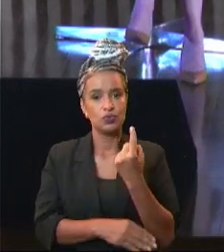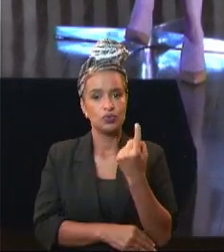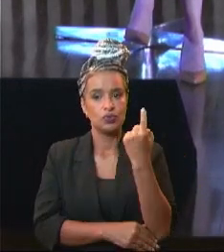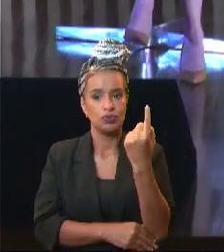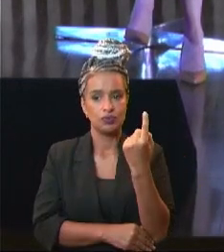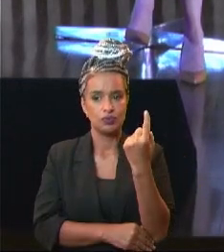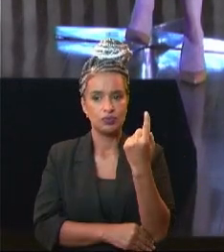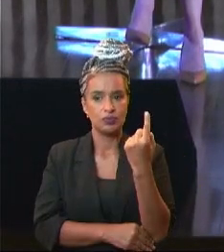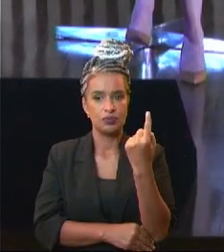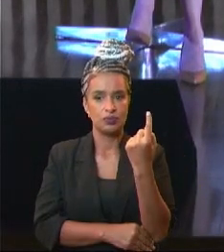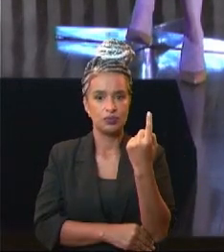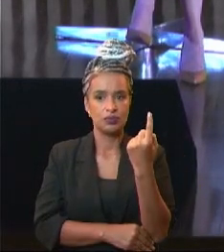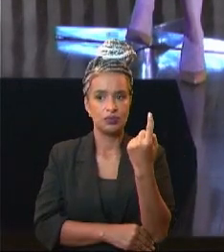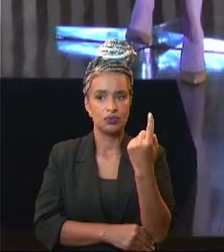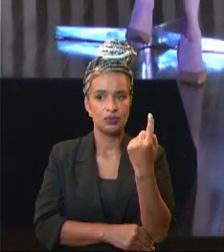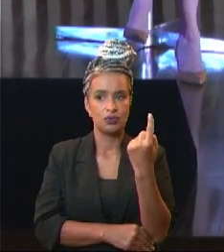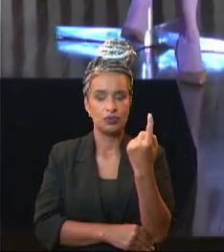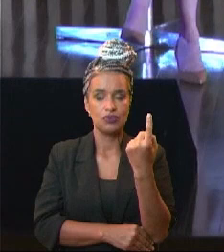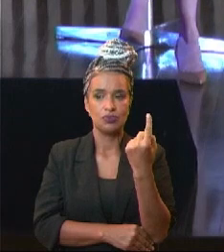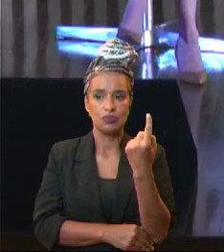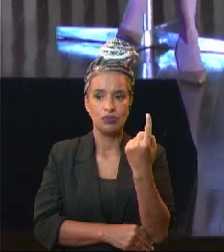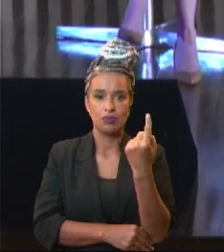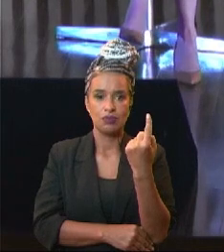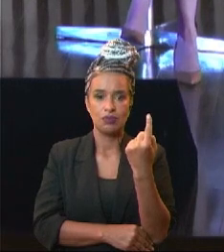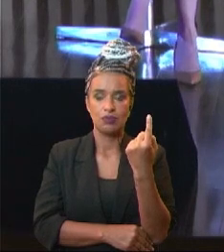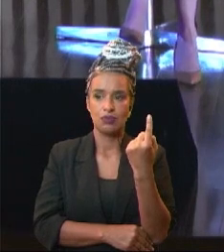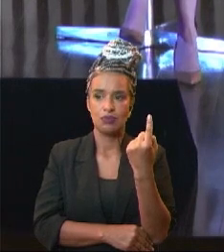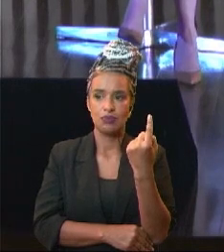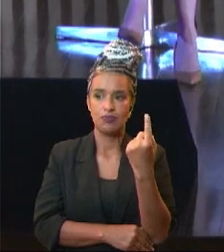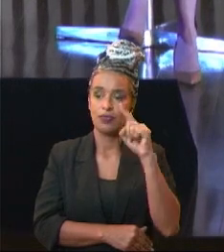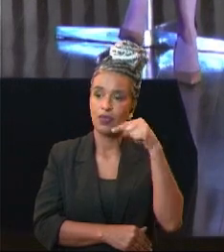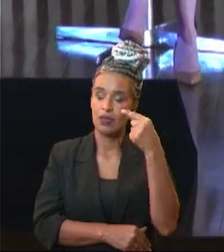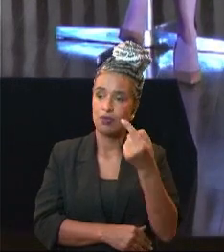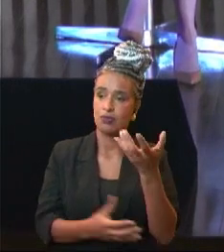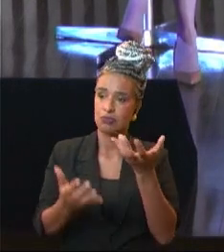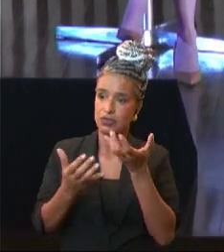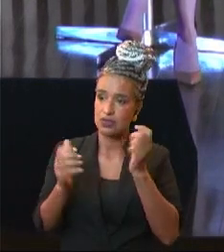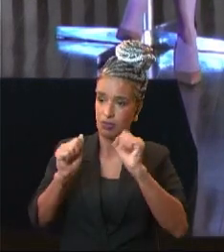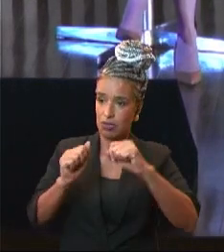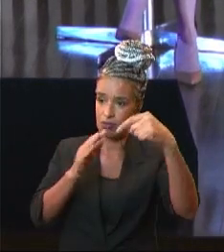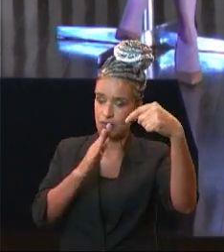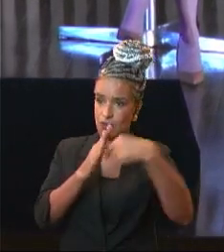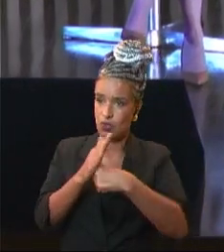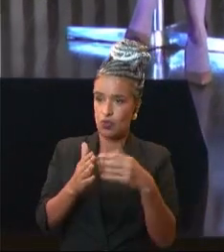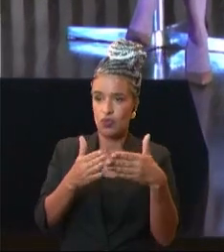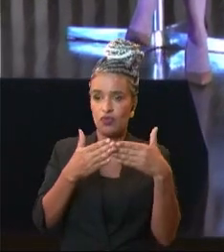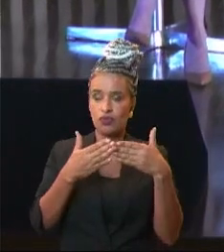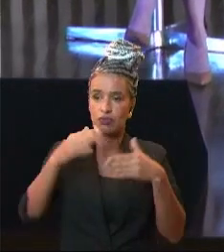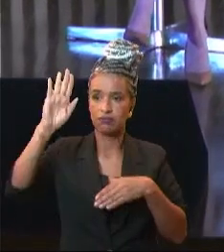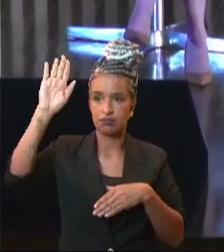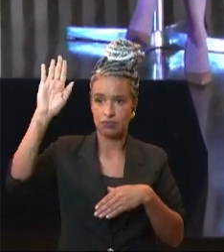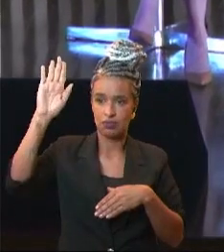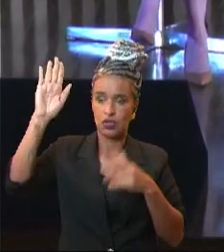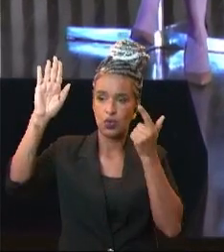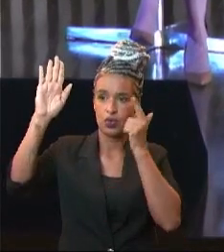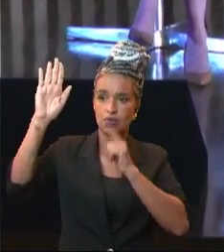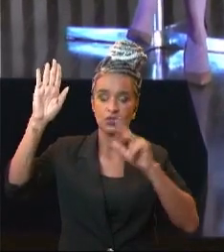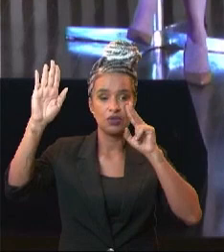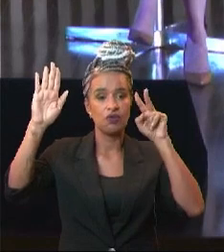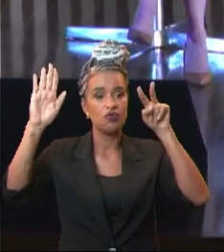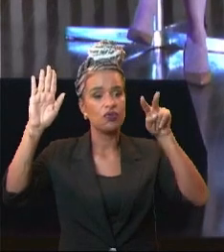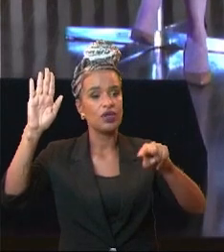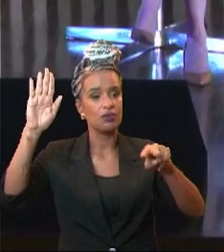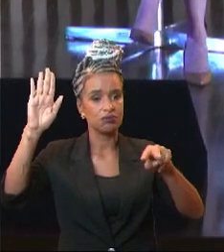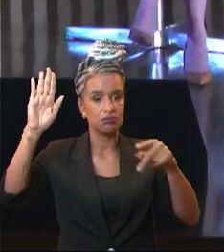boa para a senhora Berti. E depois, quem quiser fazer pergunta, por favor, só levante a mão, que eu consigo identificar